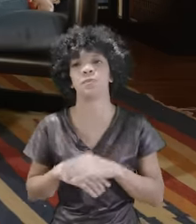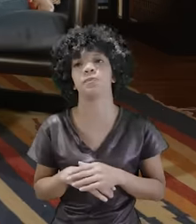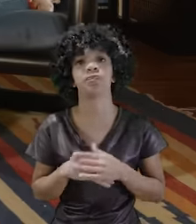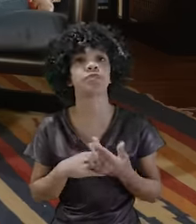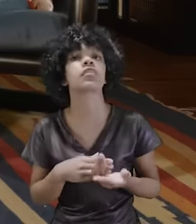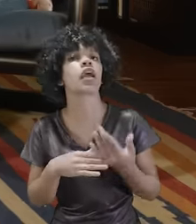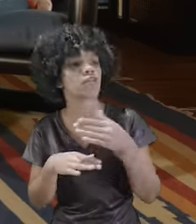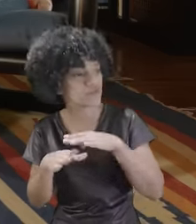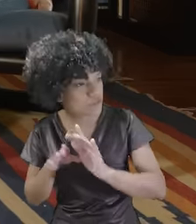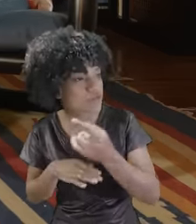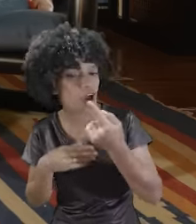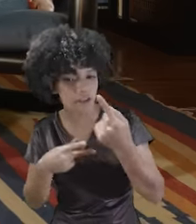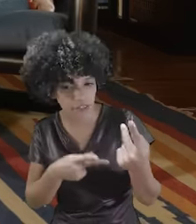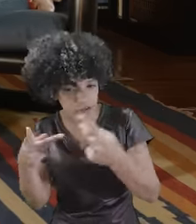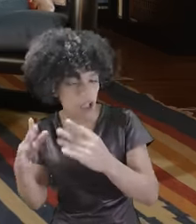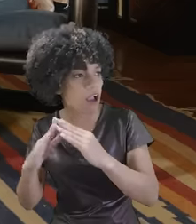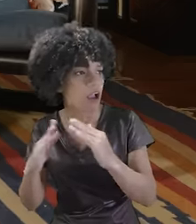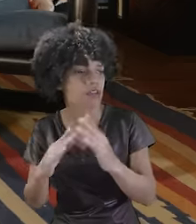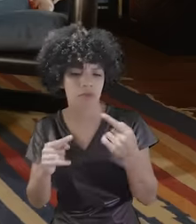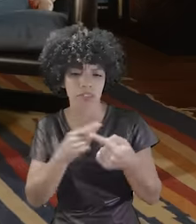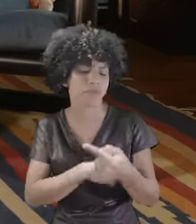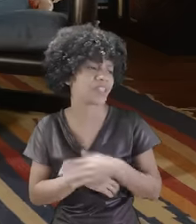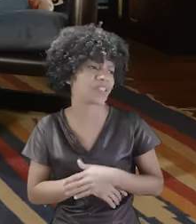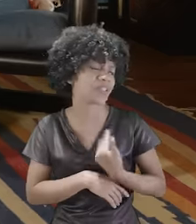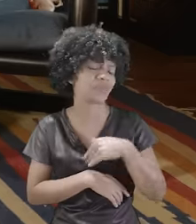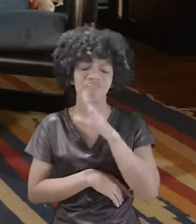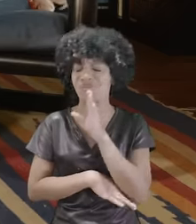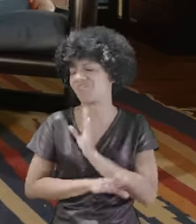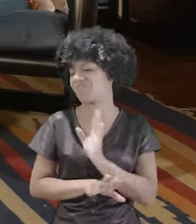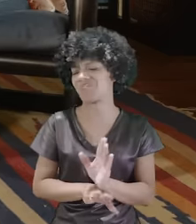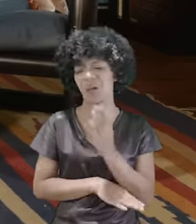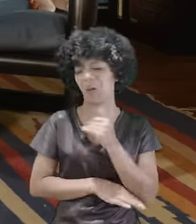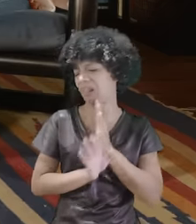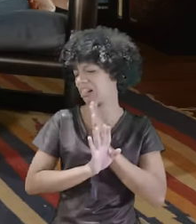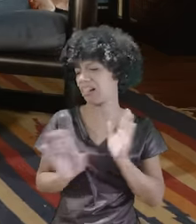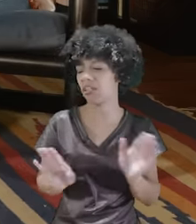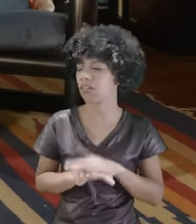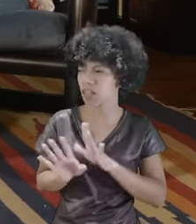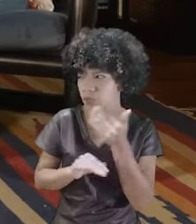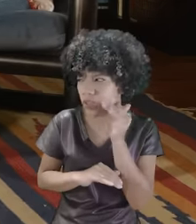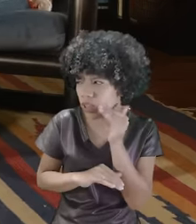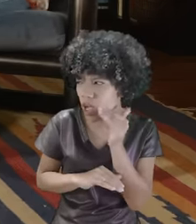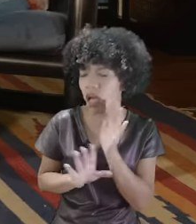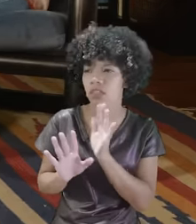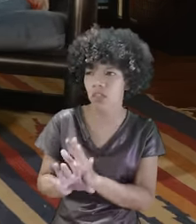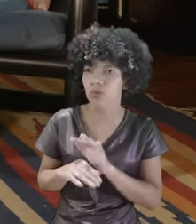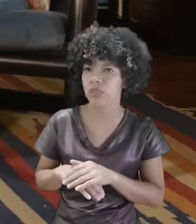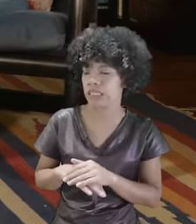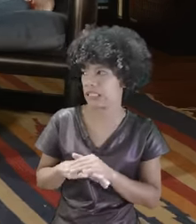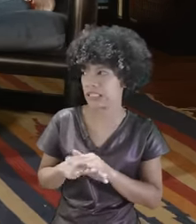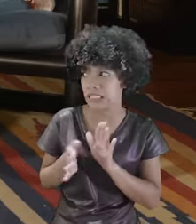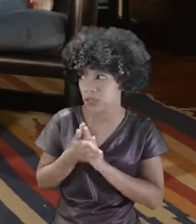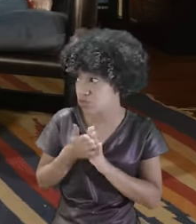fui lá na casa dele ficamos uma semana Não comi quase nada eu estou tentando atrair a sua primeira parada